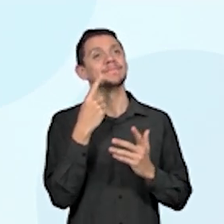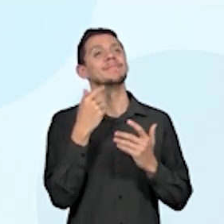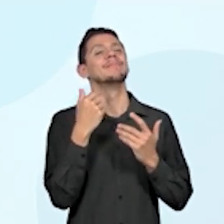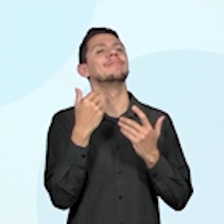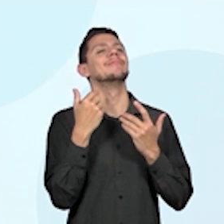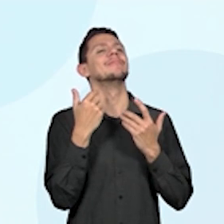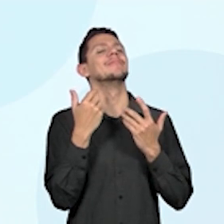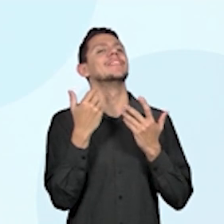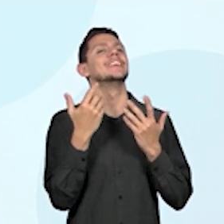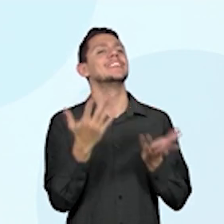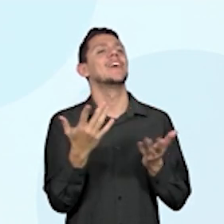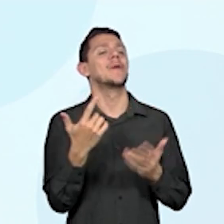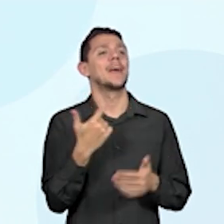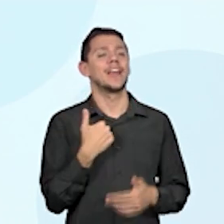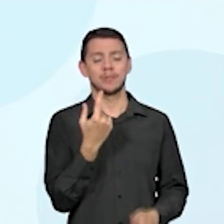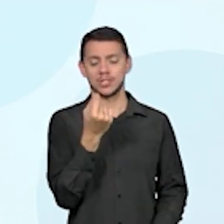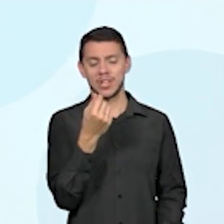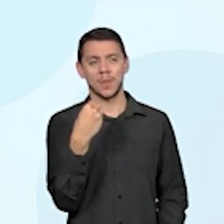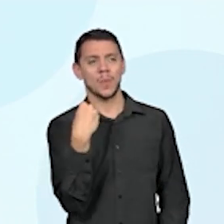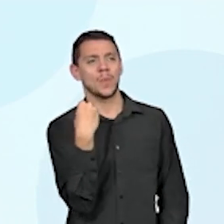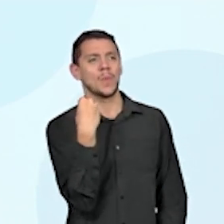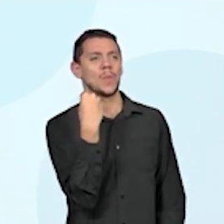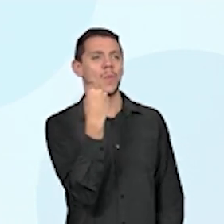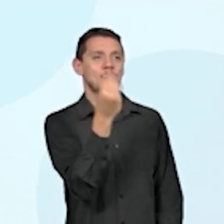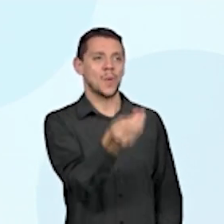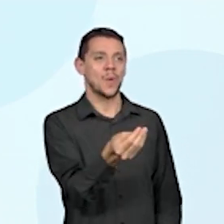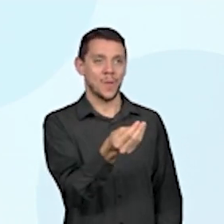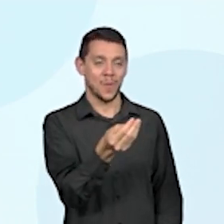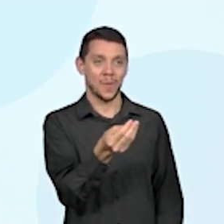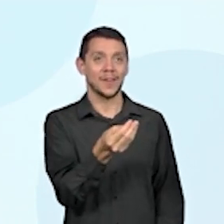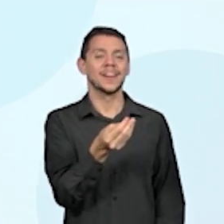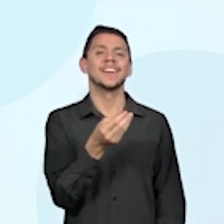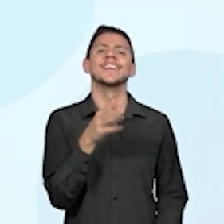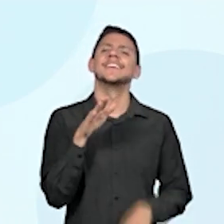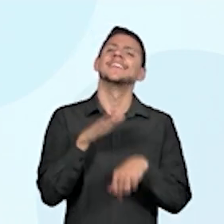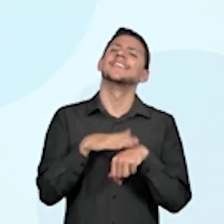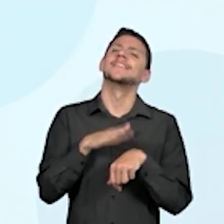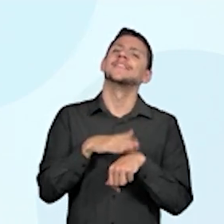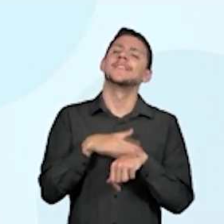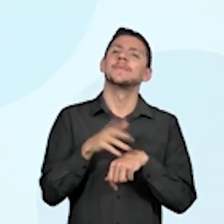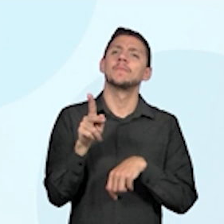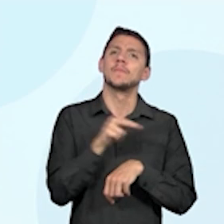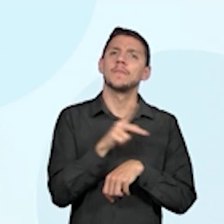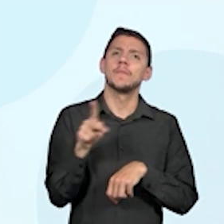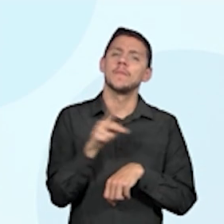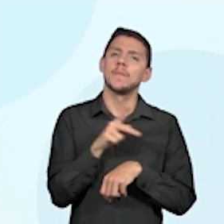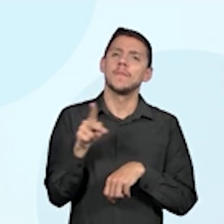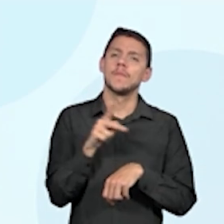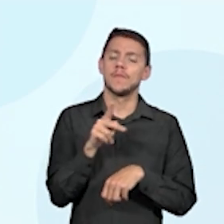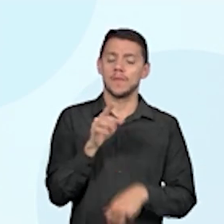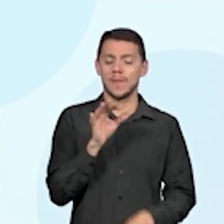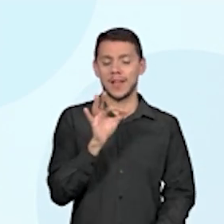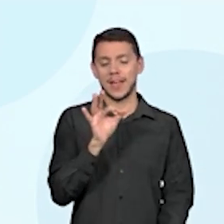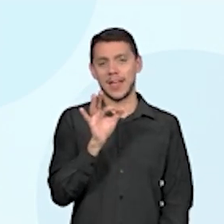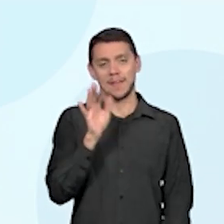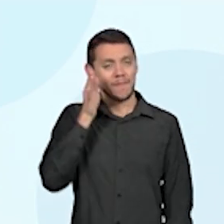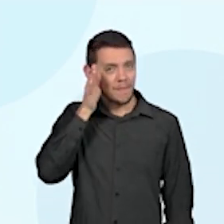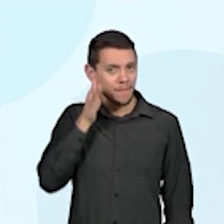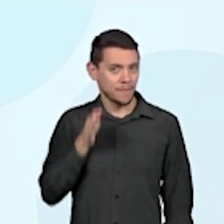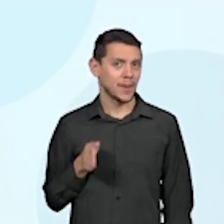te dou. Nesse momento, professora Fran, o que é que o seu personagem deve ter imaginado e